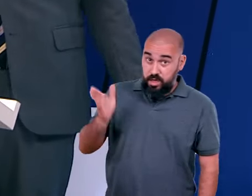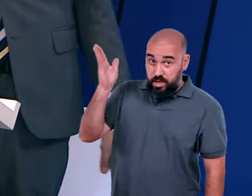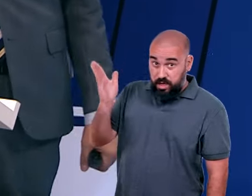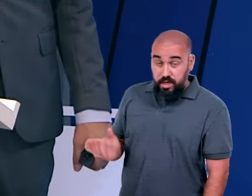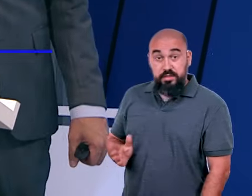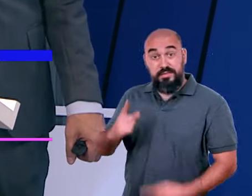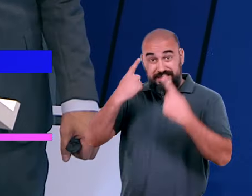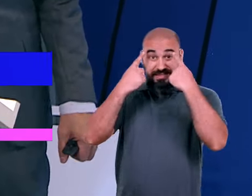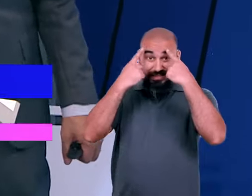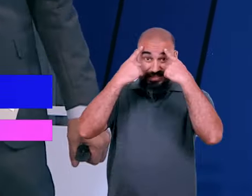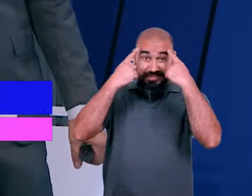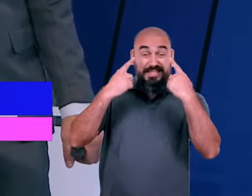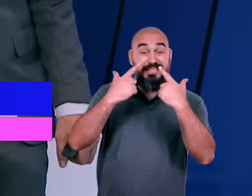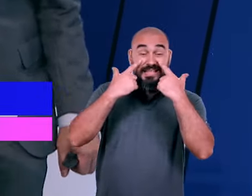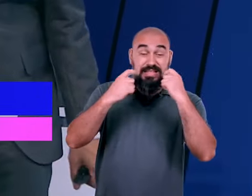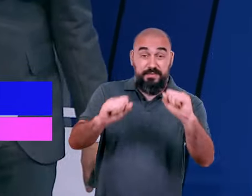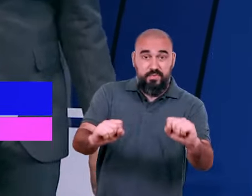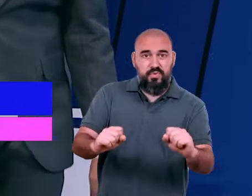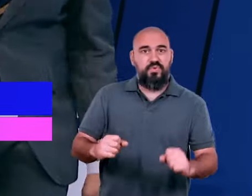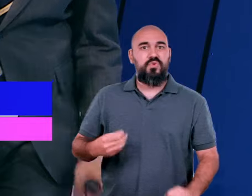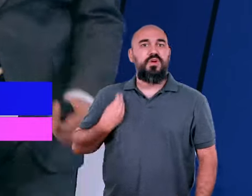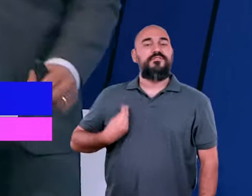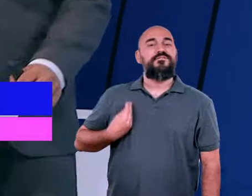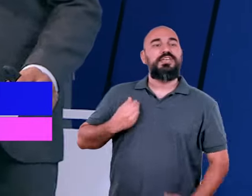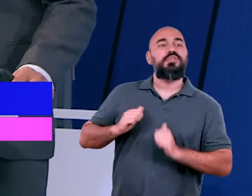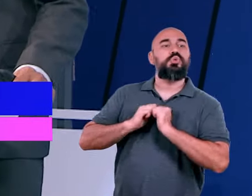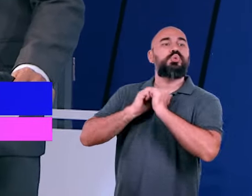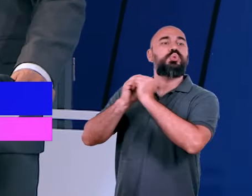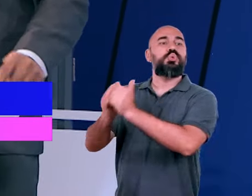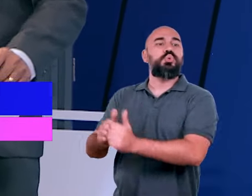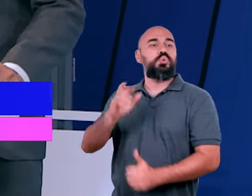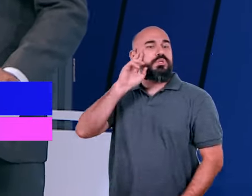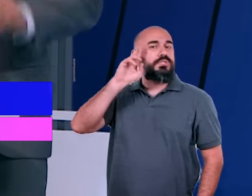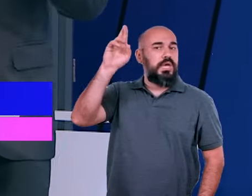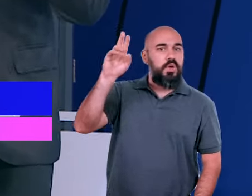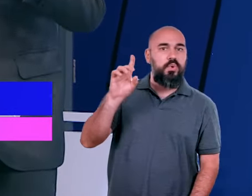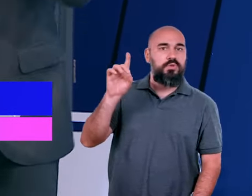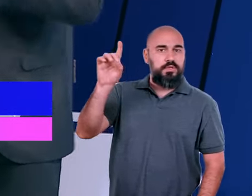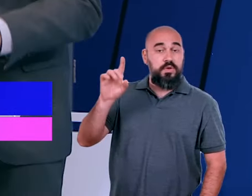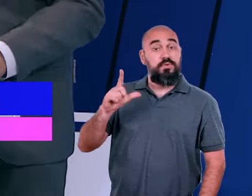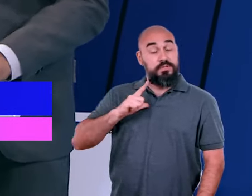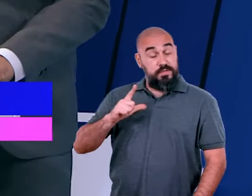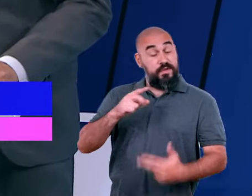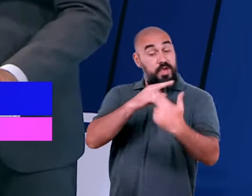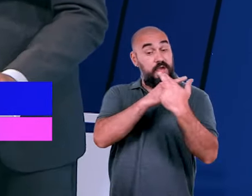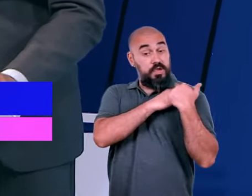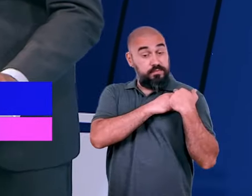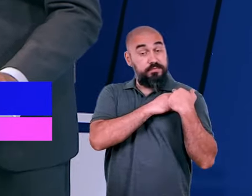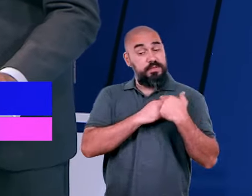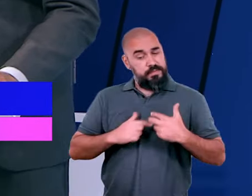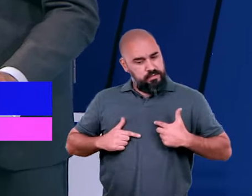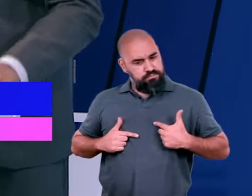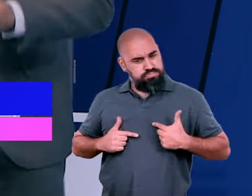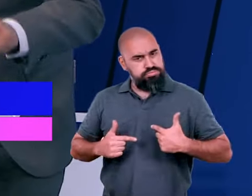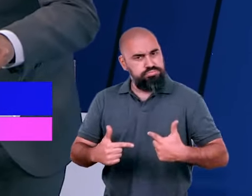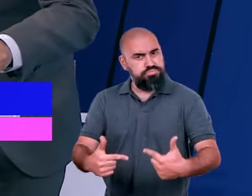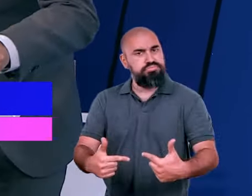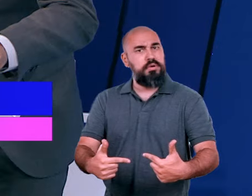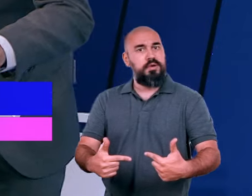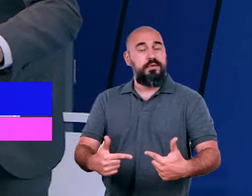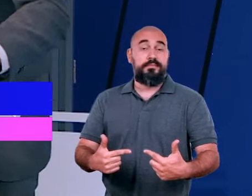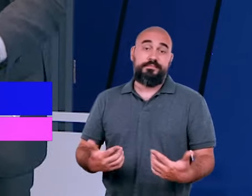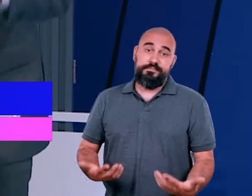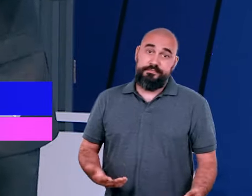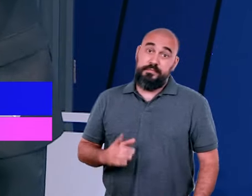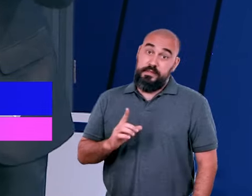de pessoas que viveram uma vida ao lado do Senhor, que tiveram grandes responsabilidades, e ao mesmo